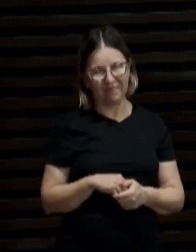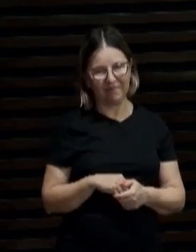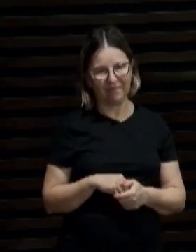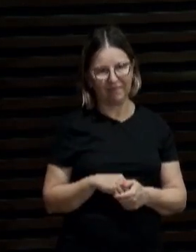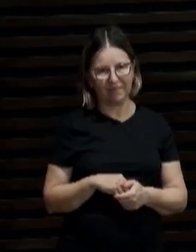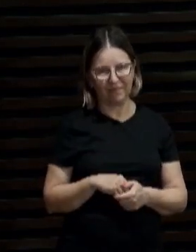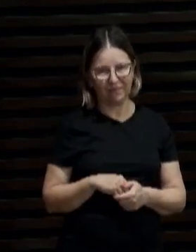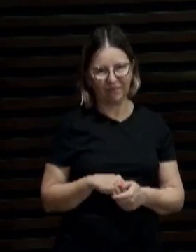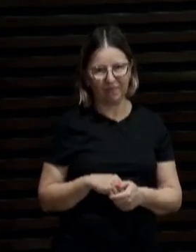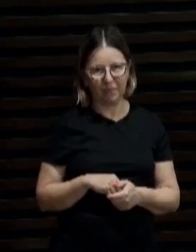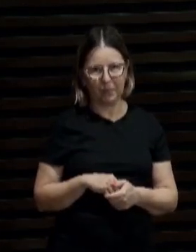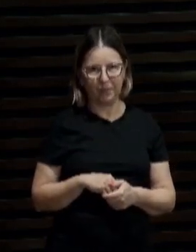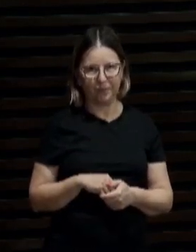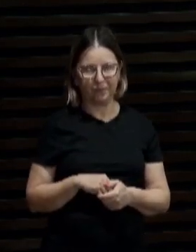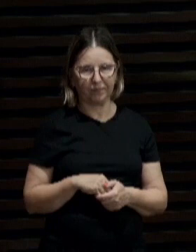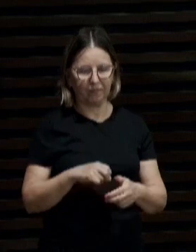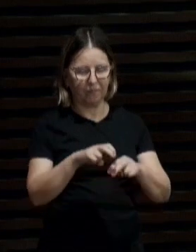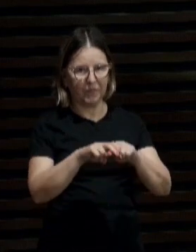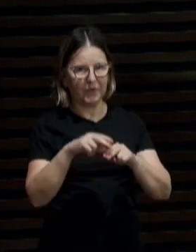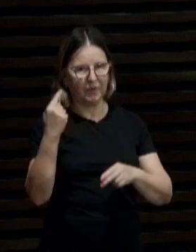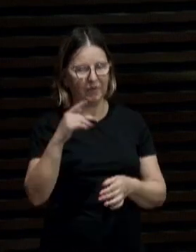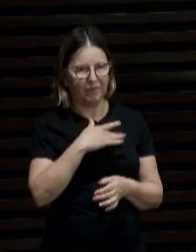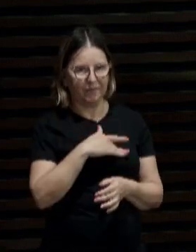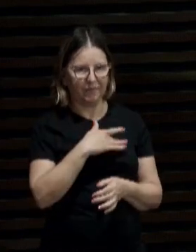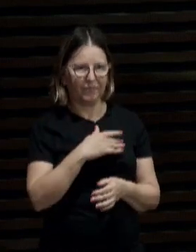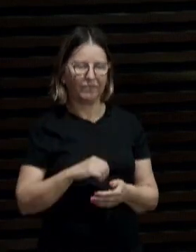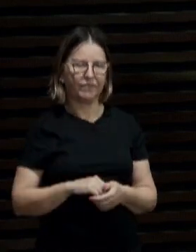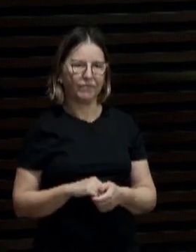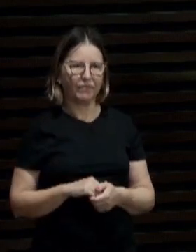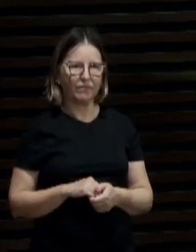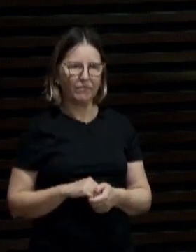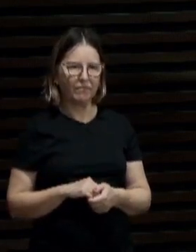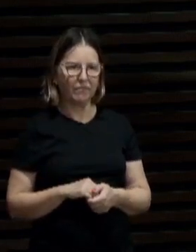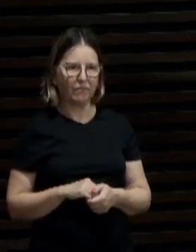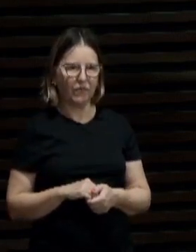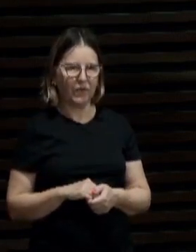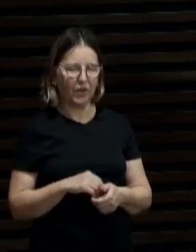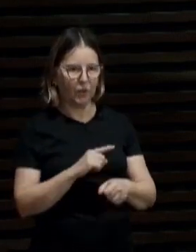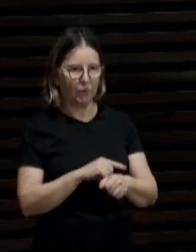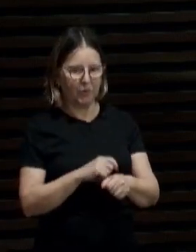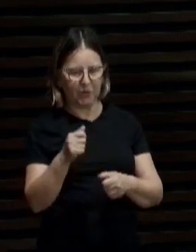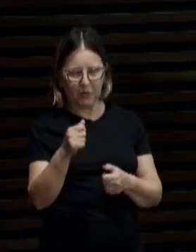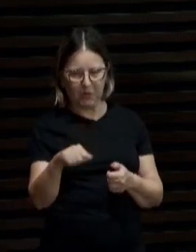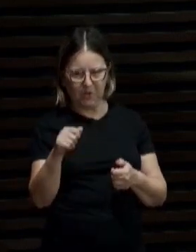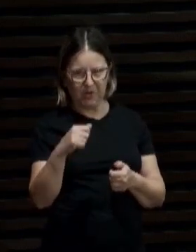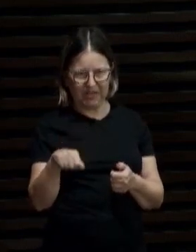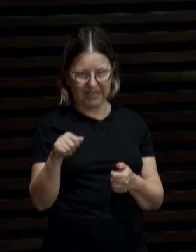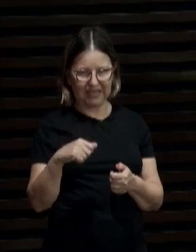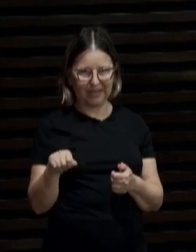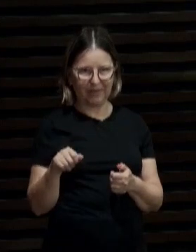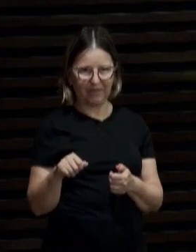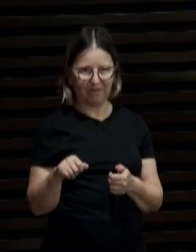exercendo um juízo misturado com misericórdia. Quando nós passamos pela correção, passamos por alguma